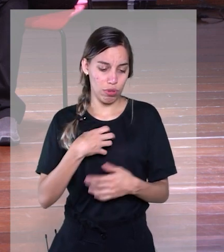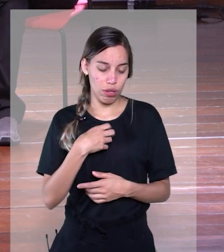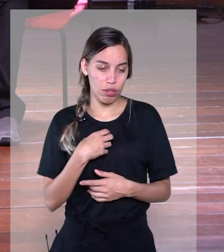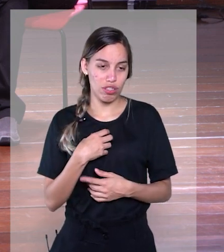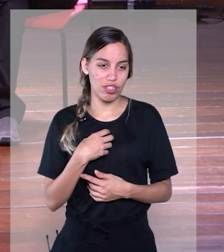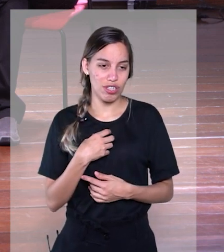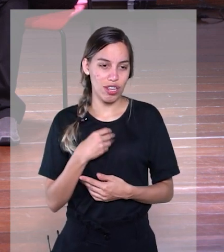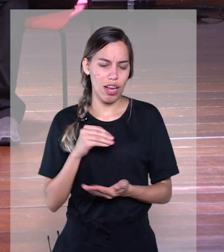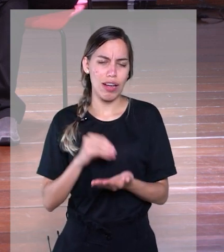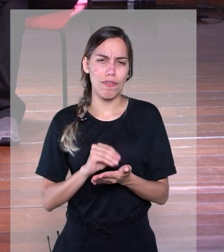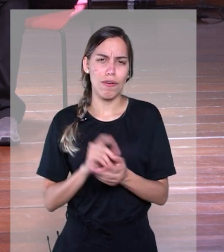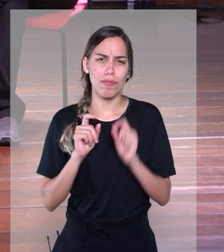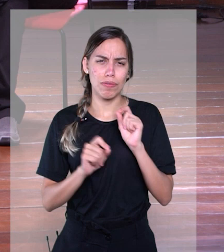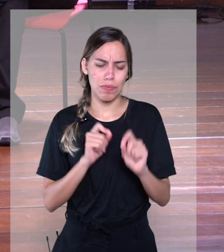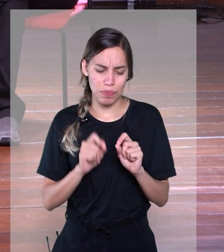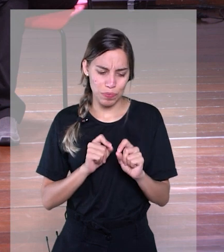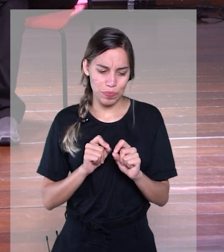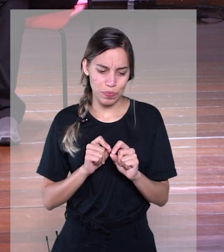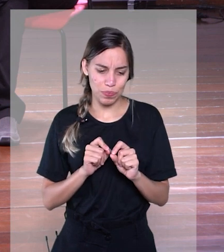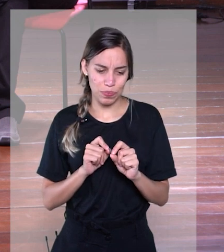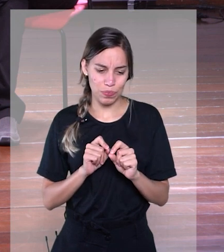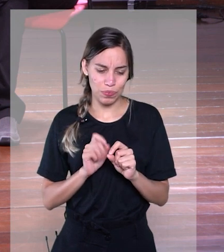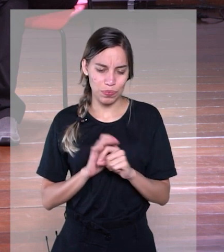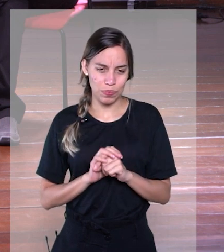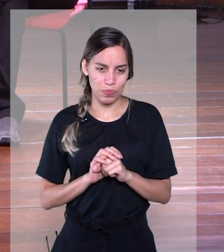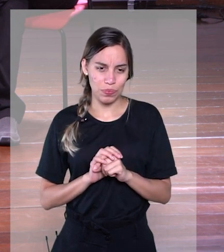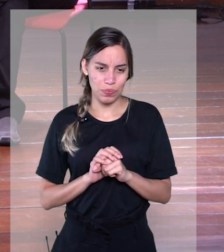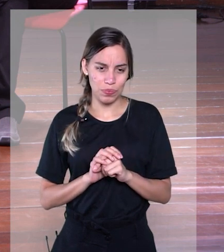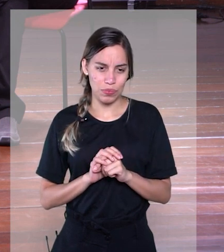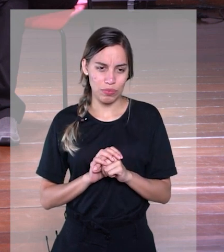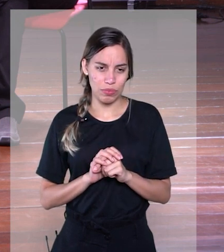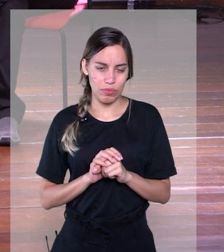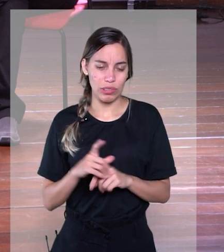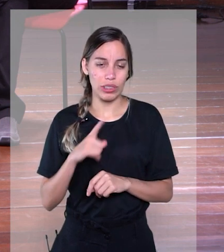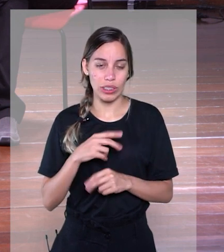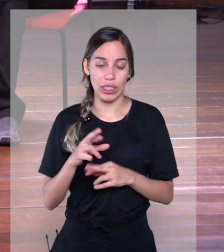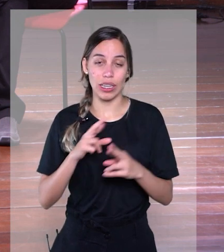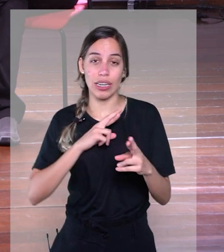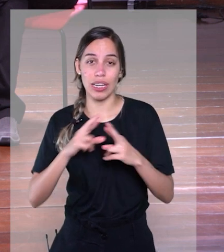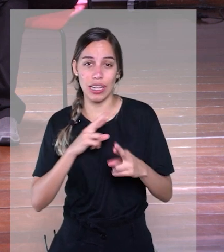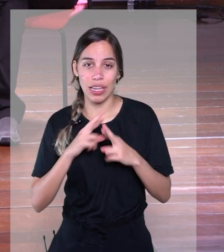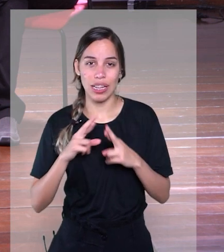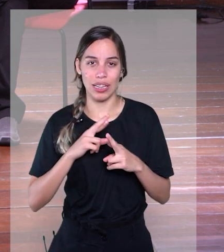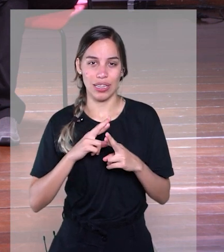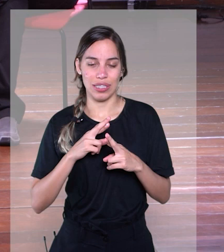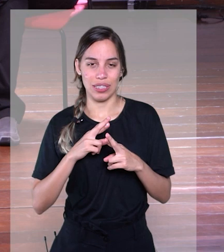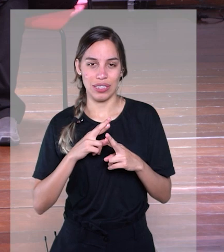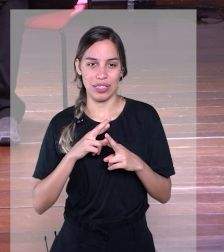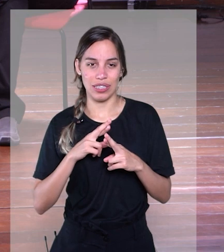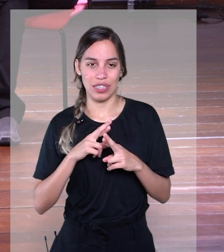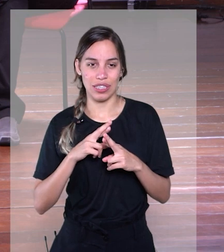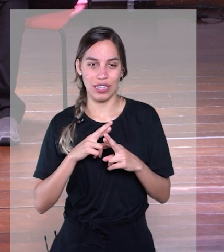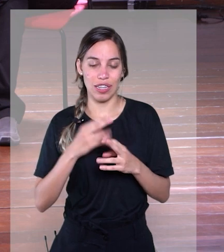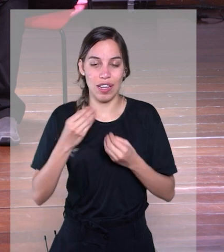de chamar a atenção para esse vínculo, né? E o conhecimento